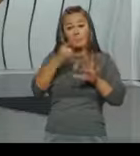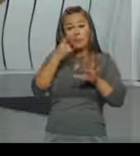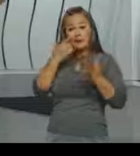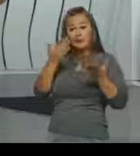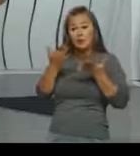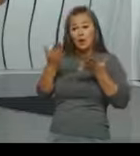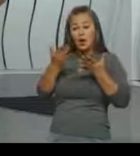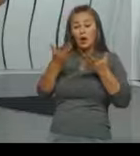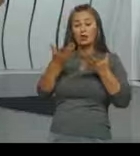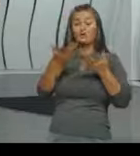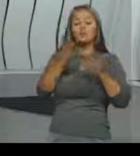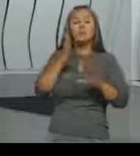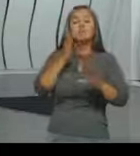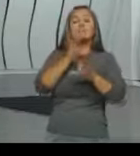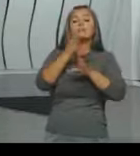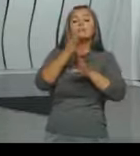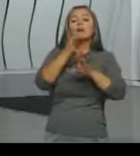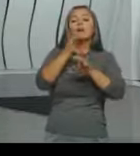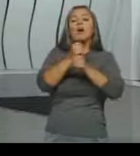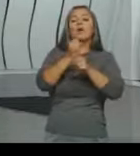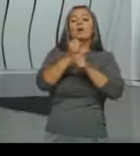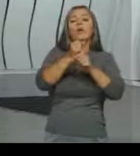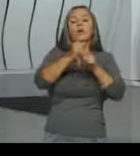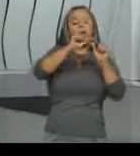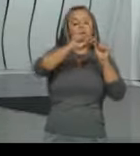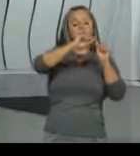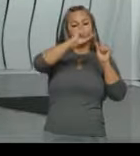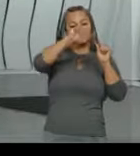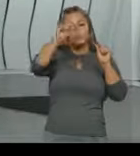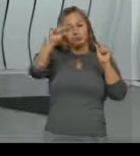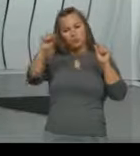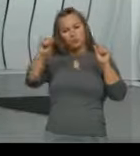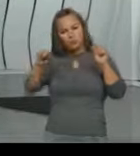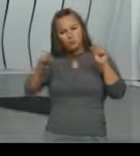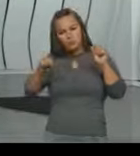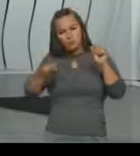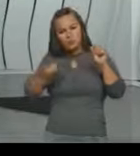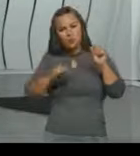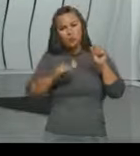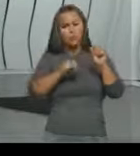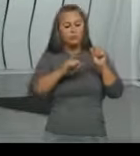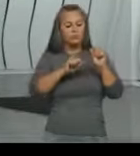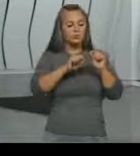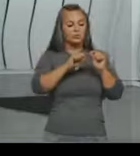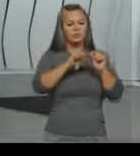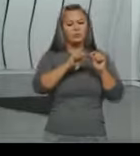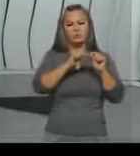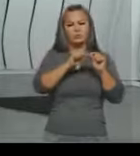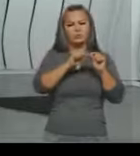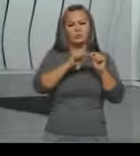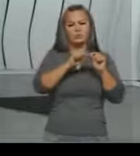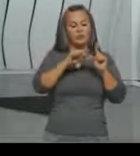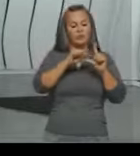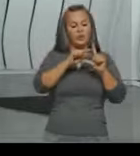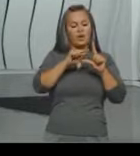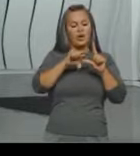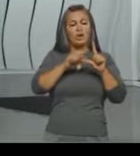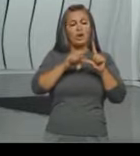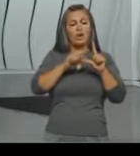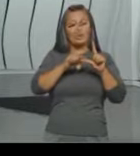graus, beleza? Não é de temperatura, Celsius, beleza? Não é aula de